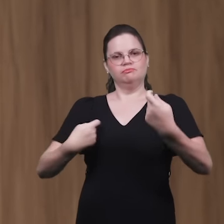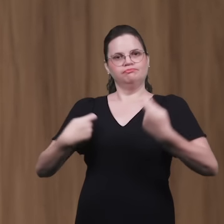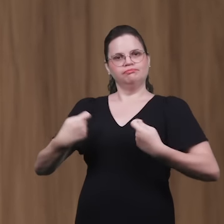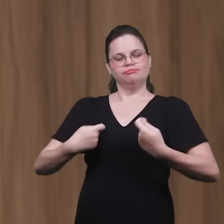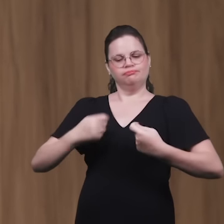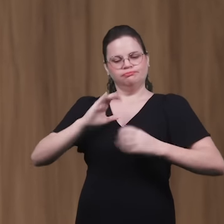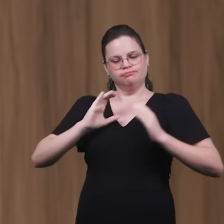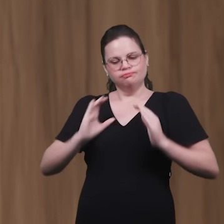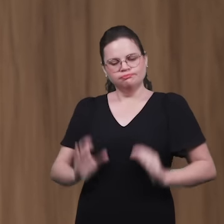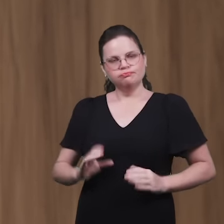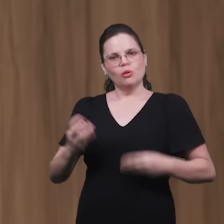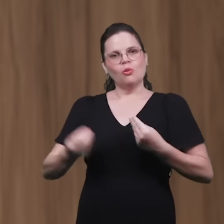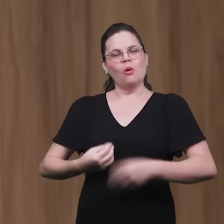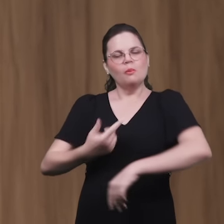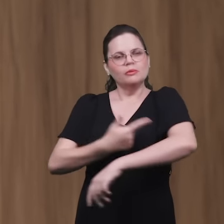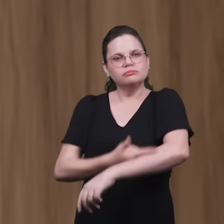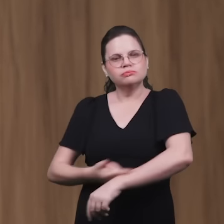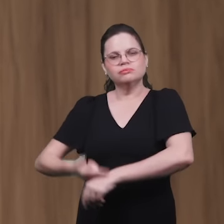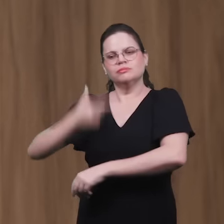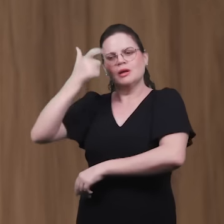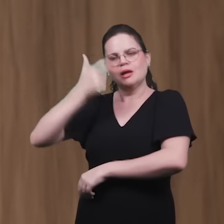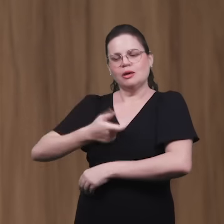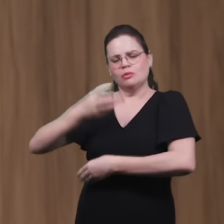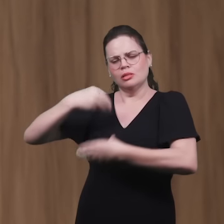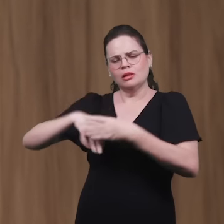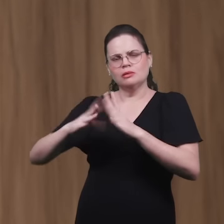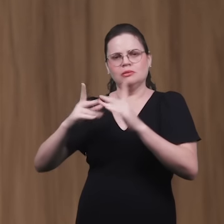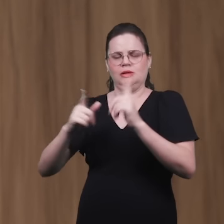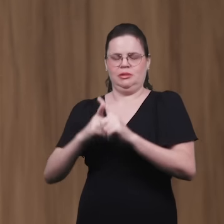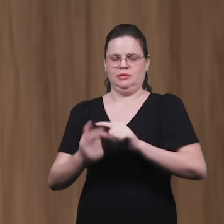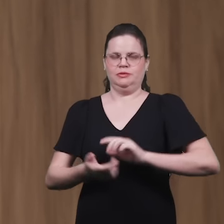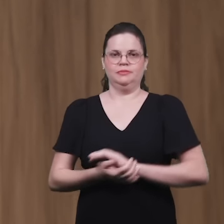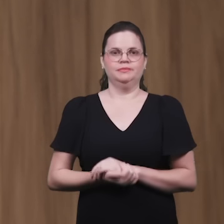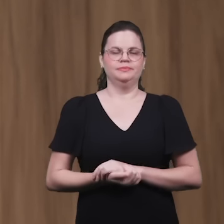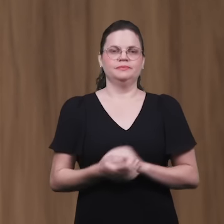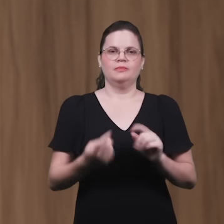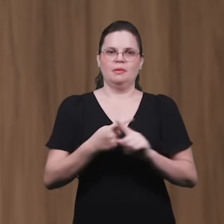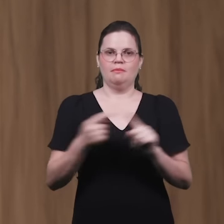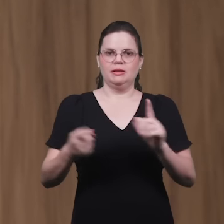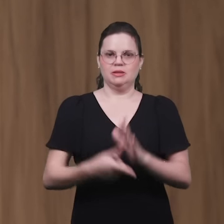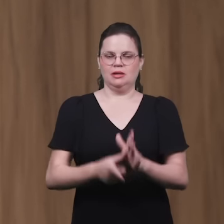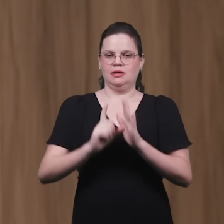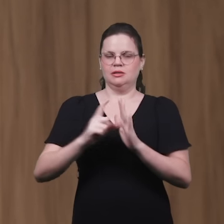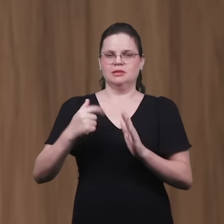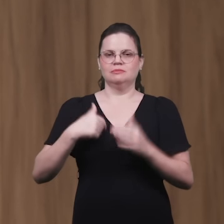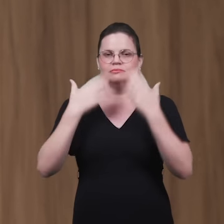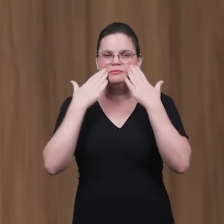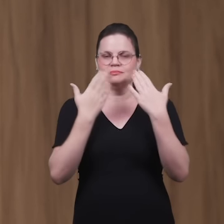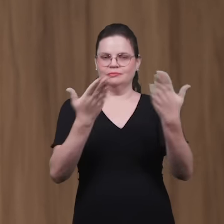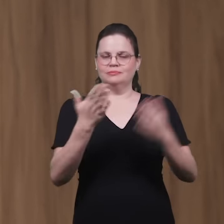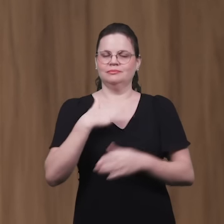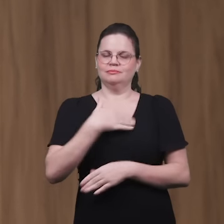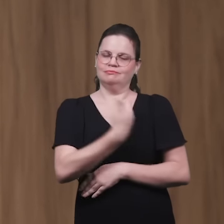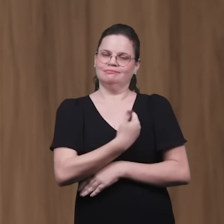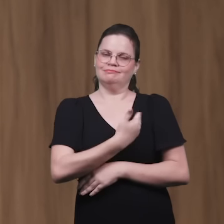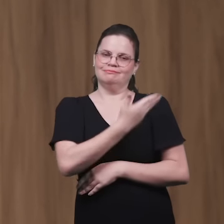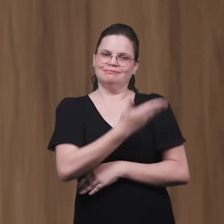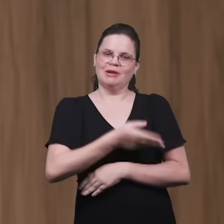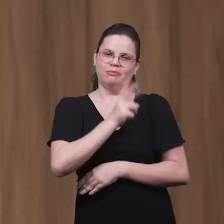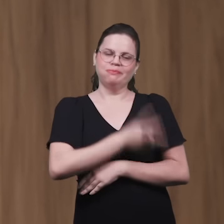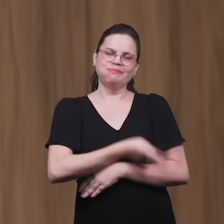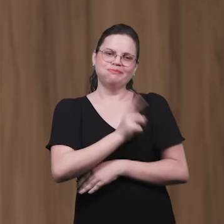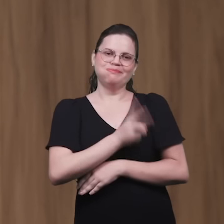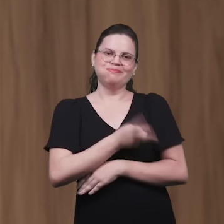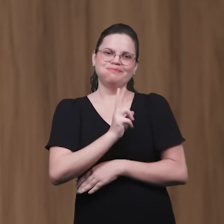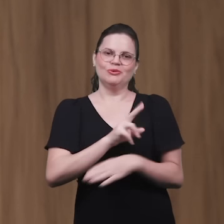fazemos isto, como isto é feito na igreja. Mas antes de dar a continuidade, eu quero apresentar aqui o meu companheiro, o